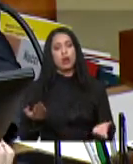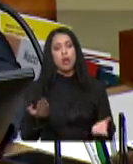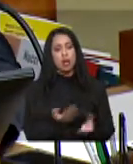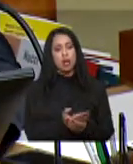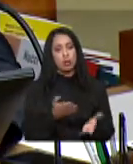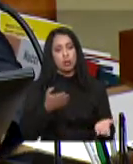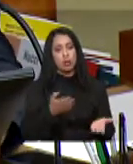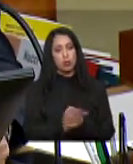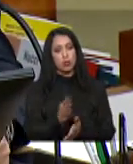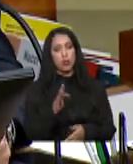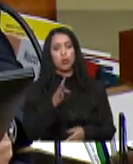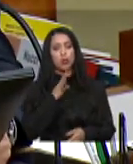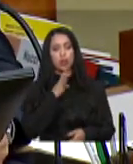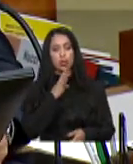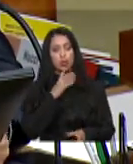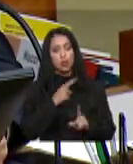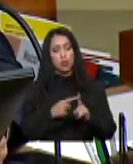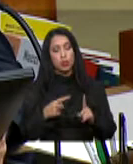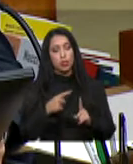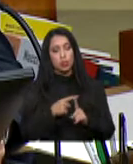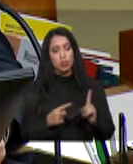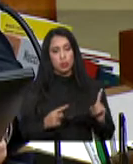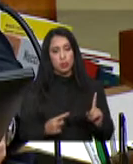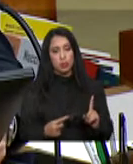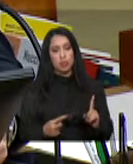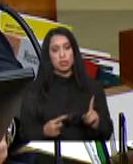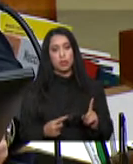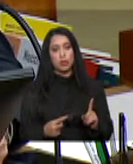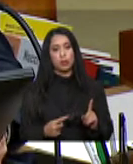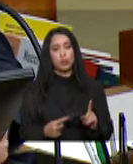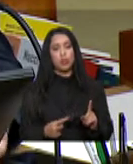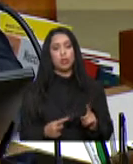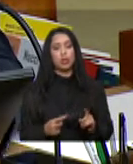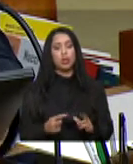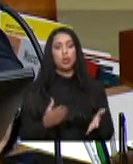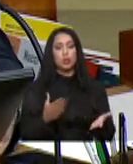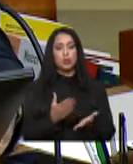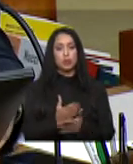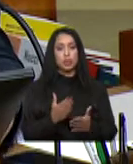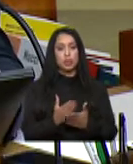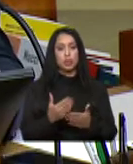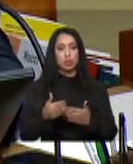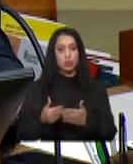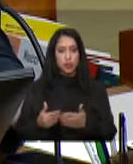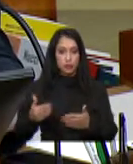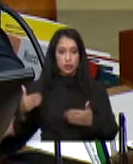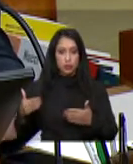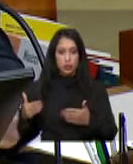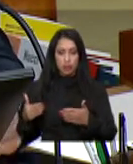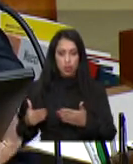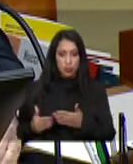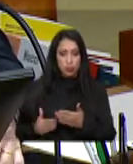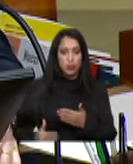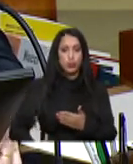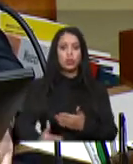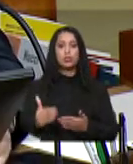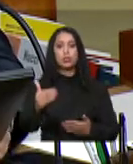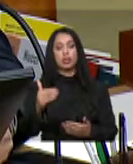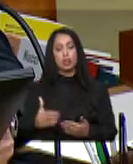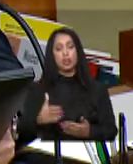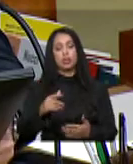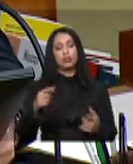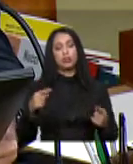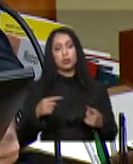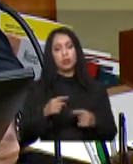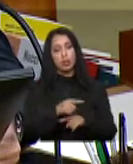e julgo-a parcialmente procedente com efeitos ex nunc no tocante à inconstitucionalidade